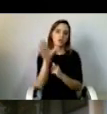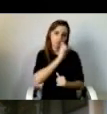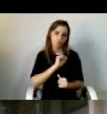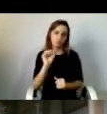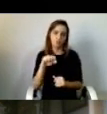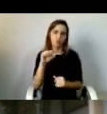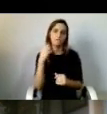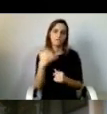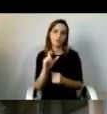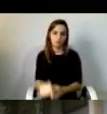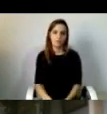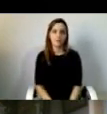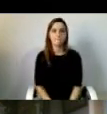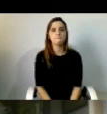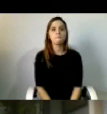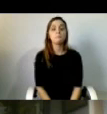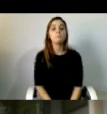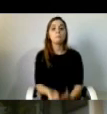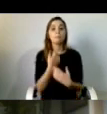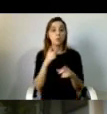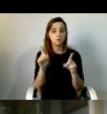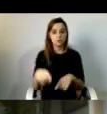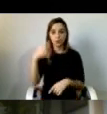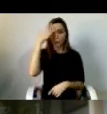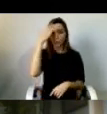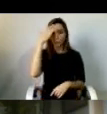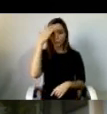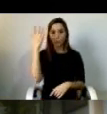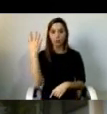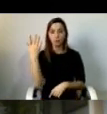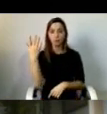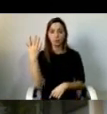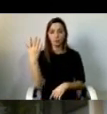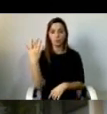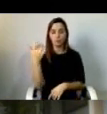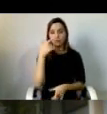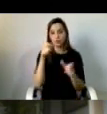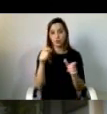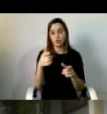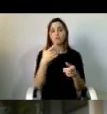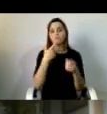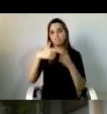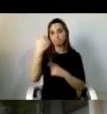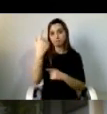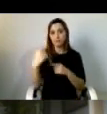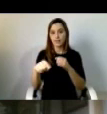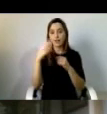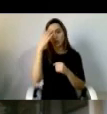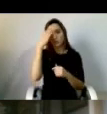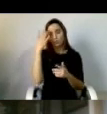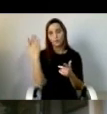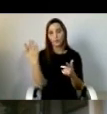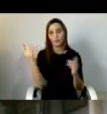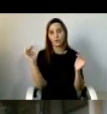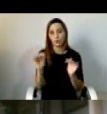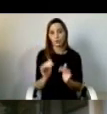violência. Mais uma vez, o número daqueles que apresentam queixa é um número baixo, situando-se aqui